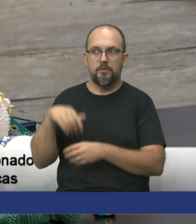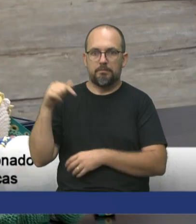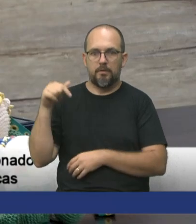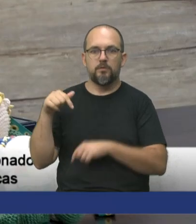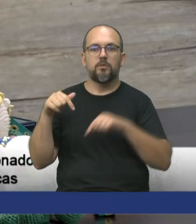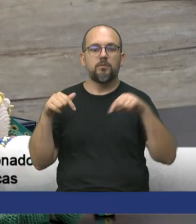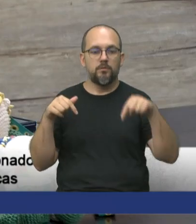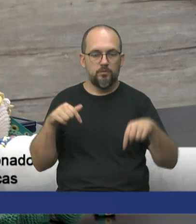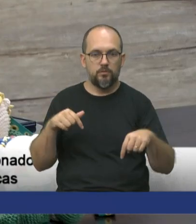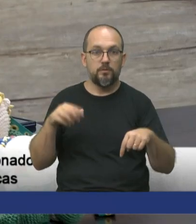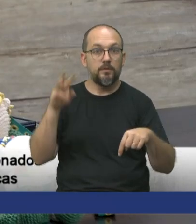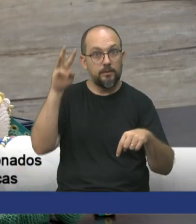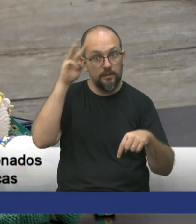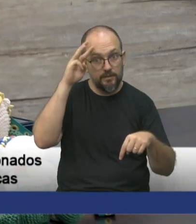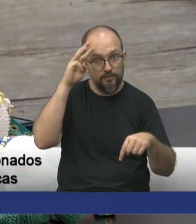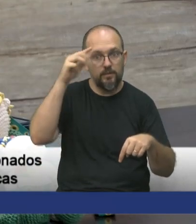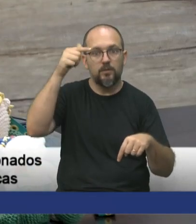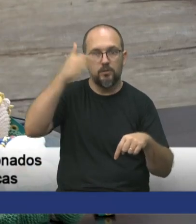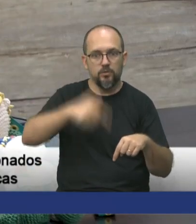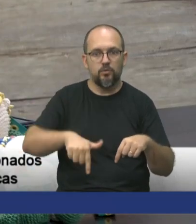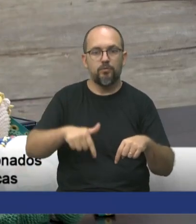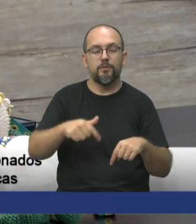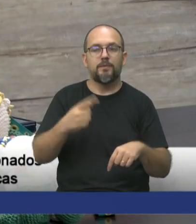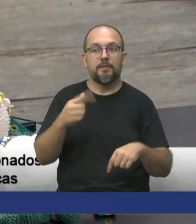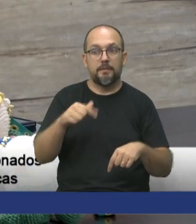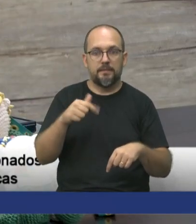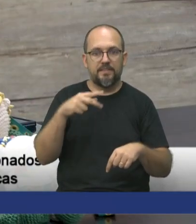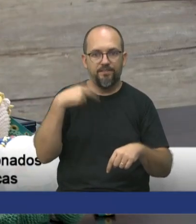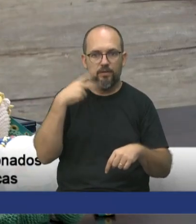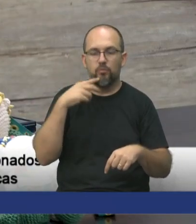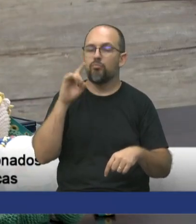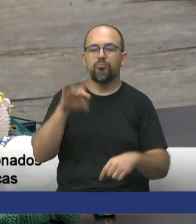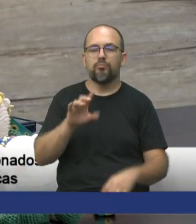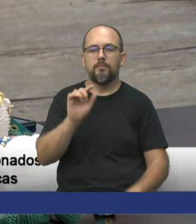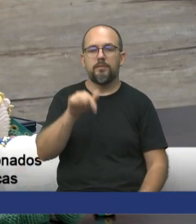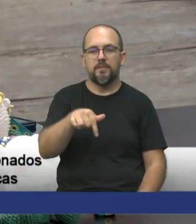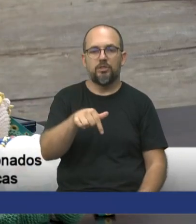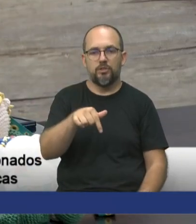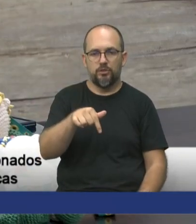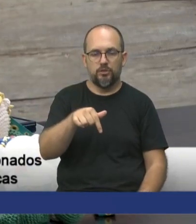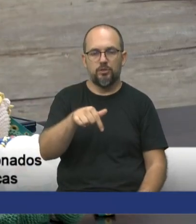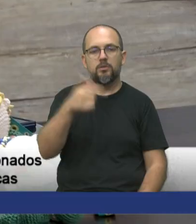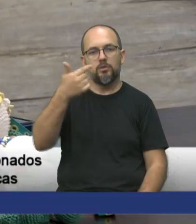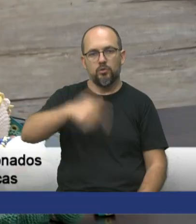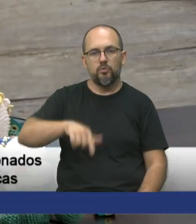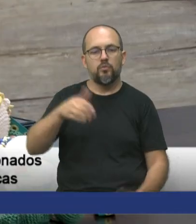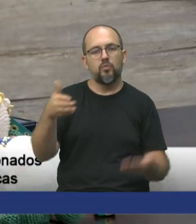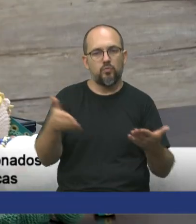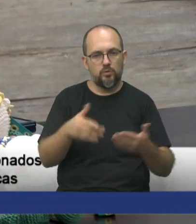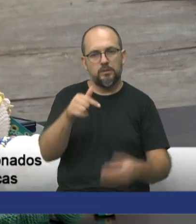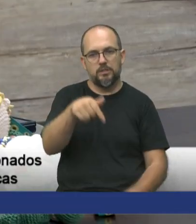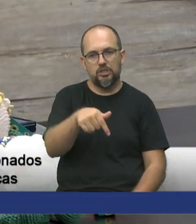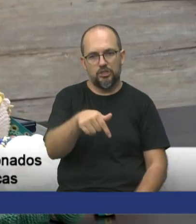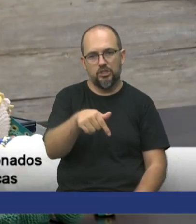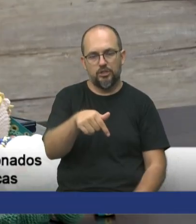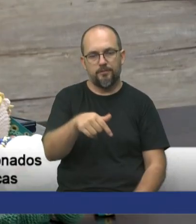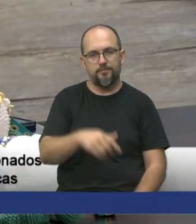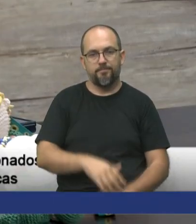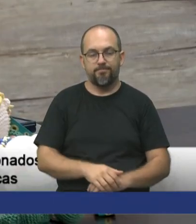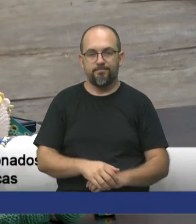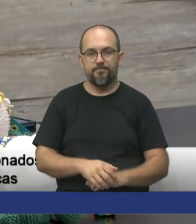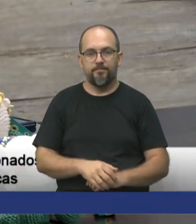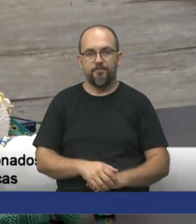novamente, terça-feira, dos 17 vereadores, e hoje somos novamente 7 dos 17.